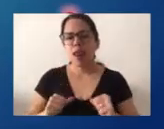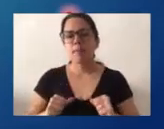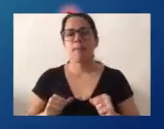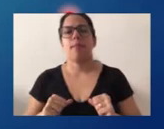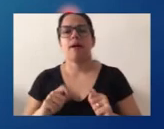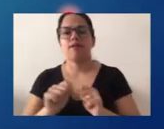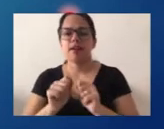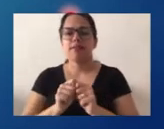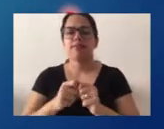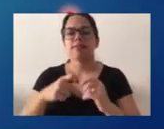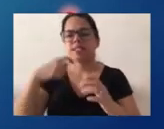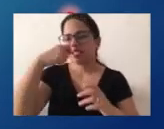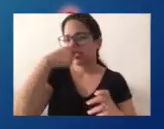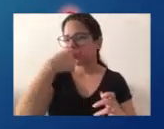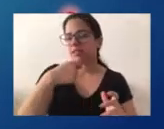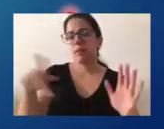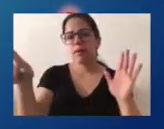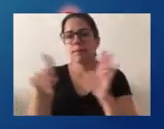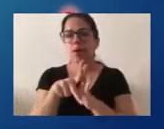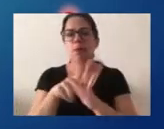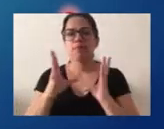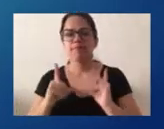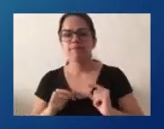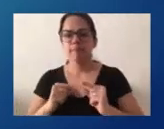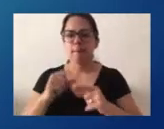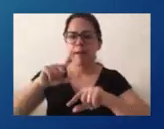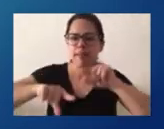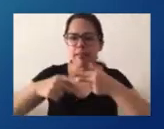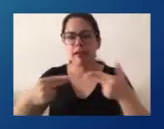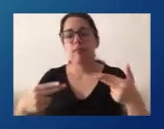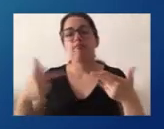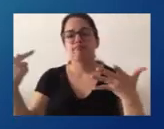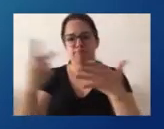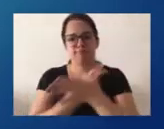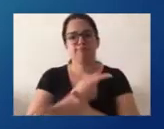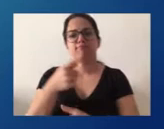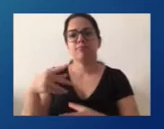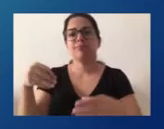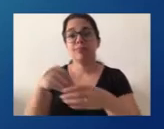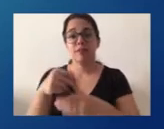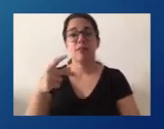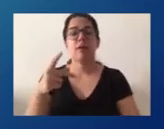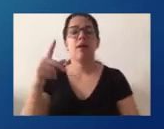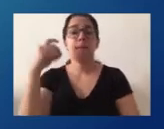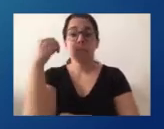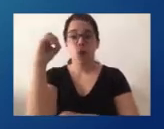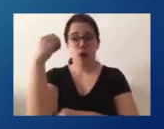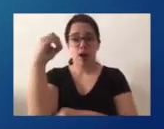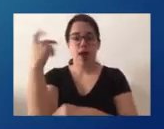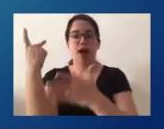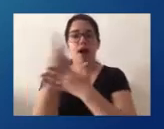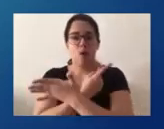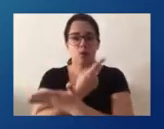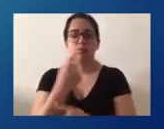bancada, às vezes 12 litros, 21 litros, né, autoclaves menores. E esse foi um acidente que ocorreu no consultório